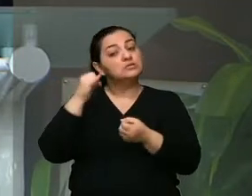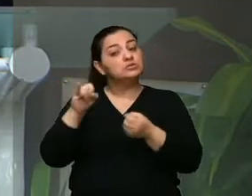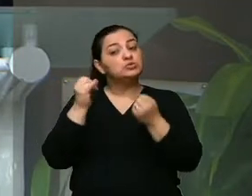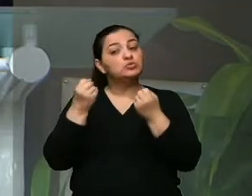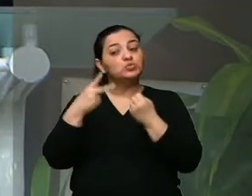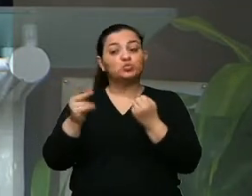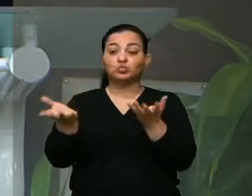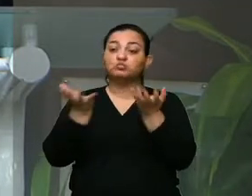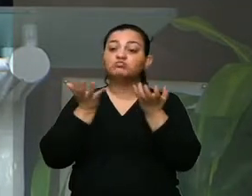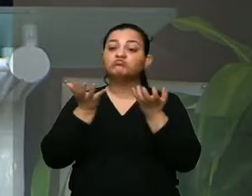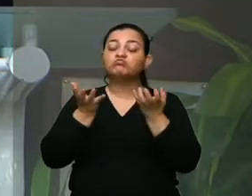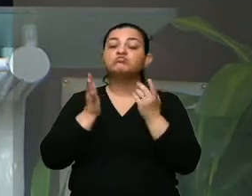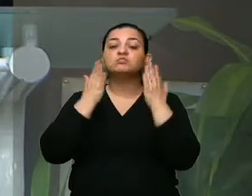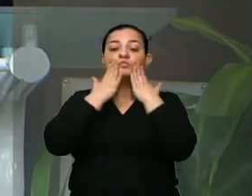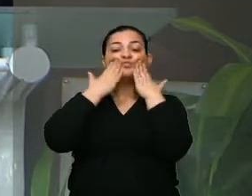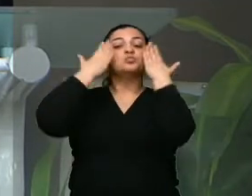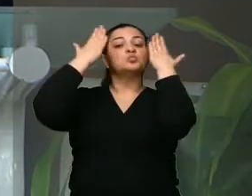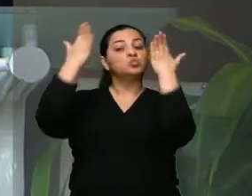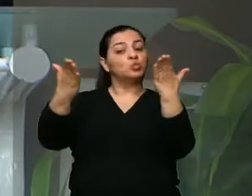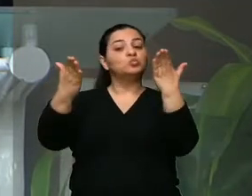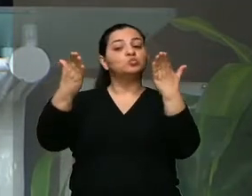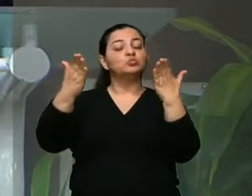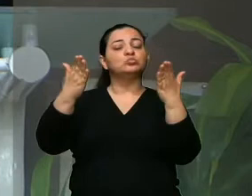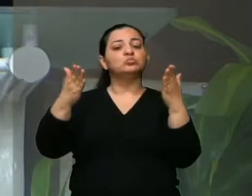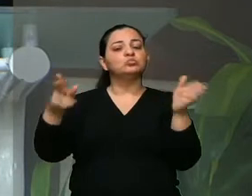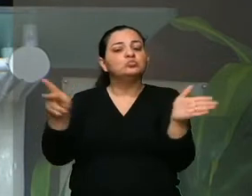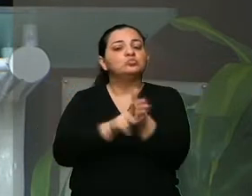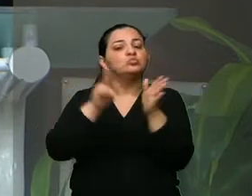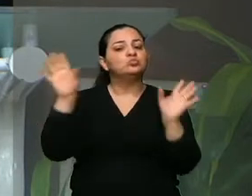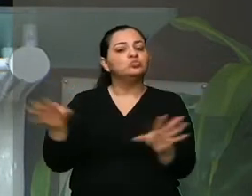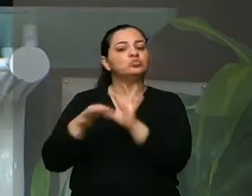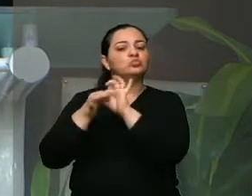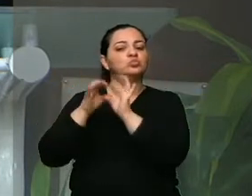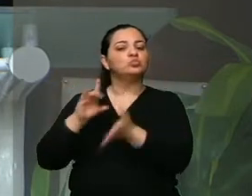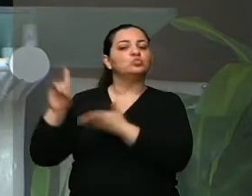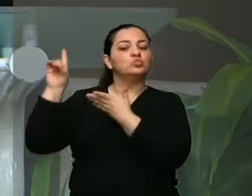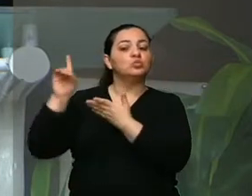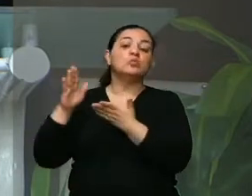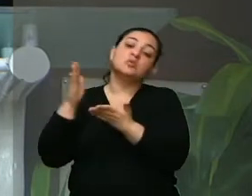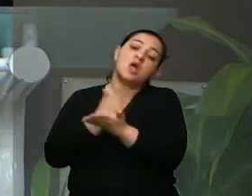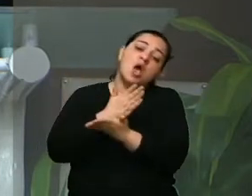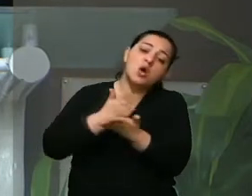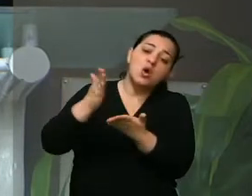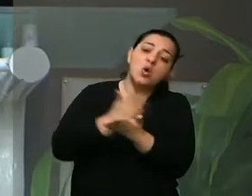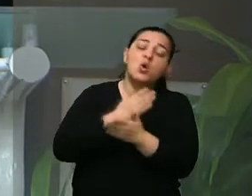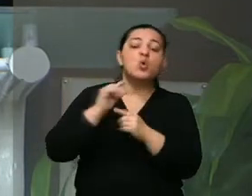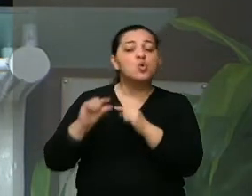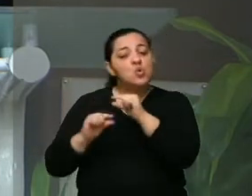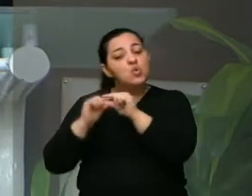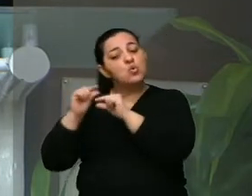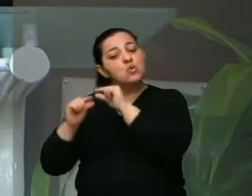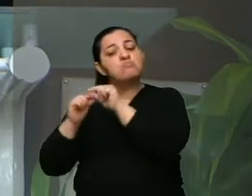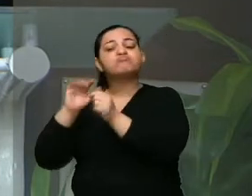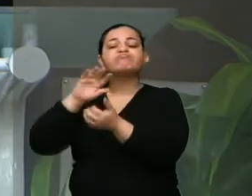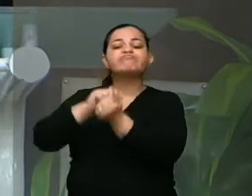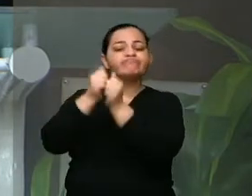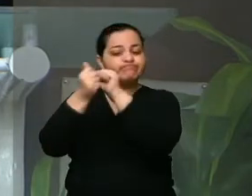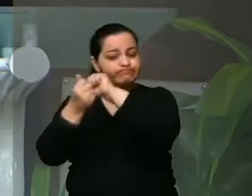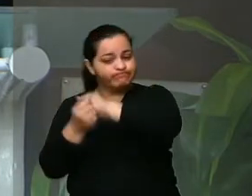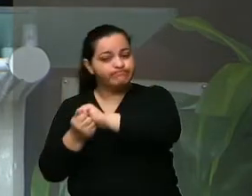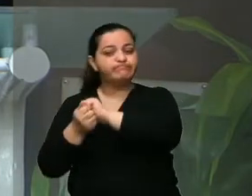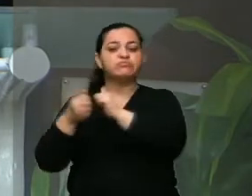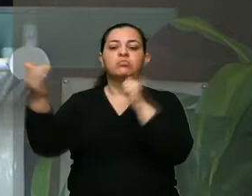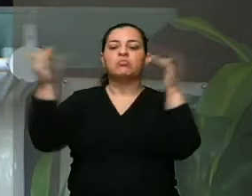é se você quer expor o sinal mas alguns vão aos poucos se adaptando e